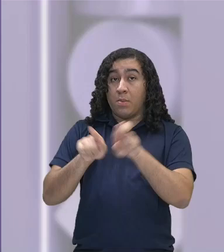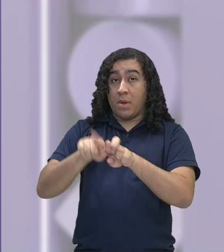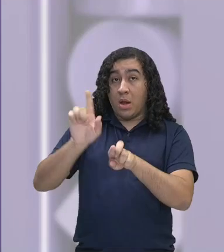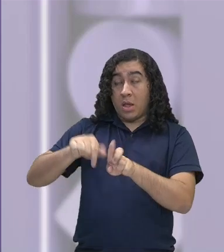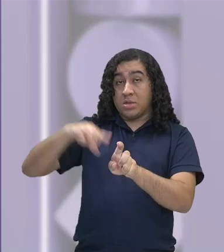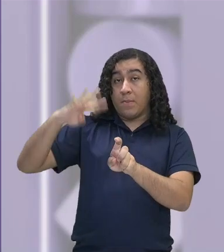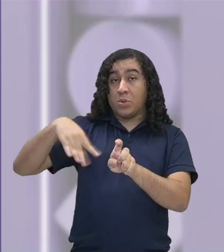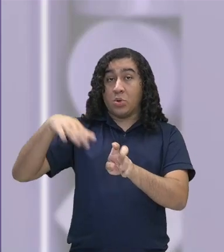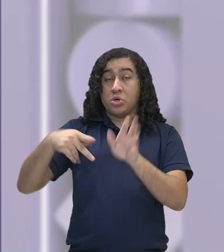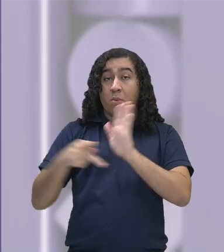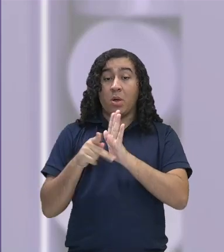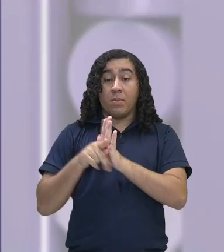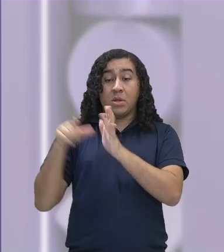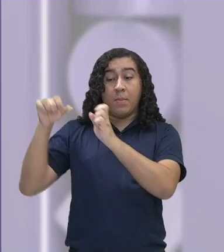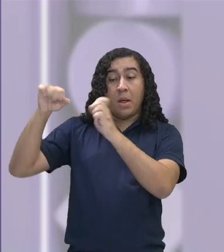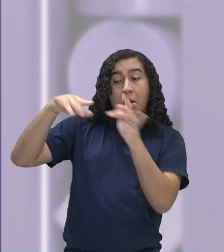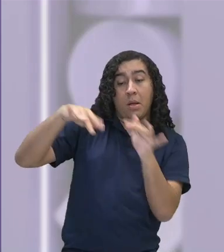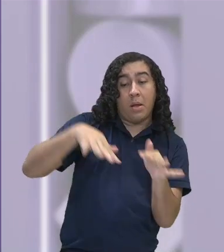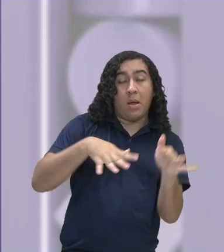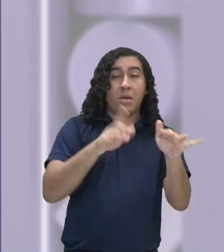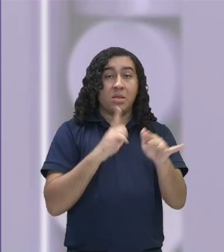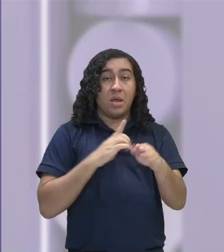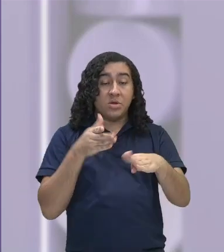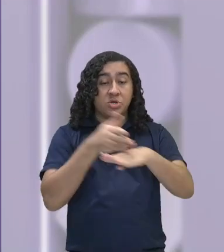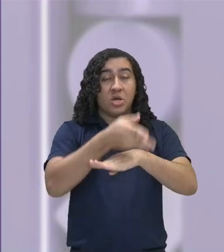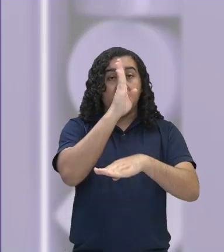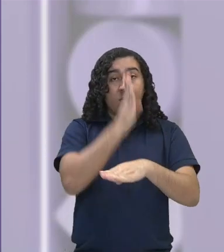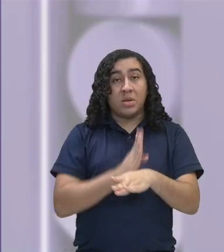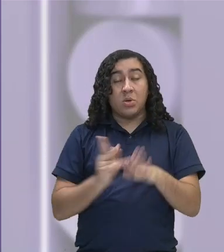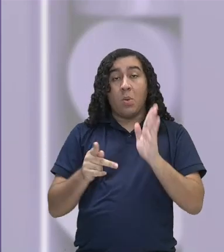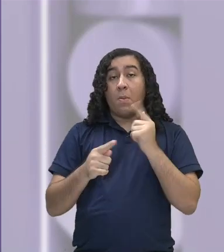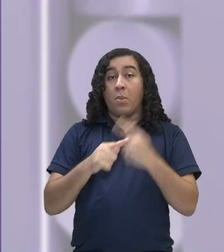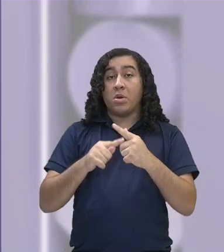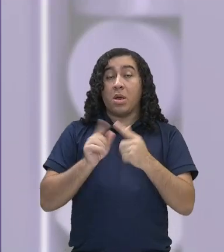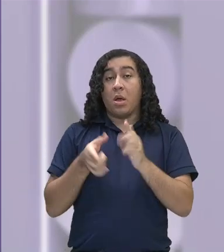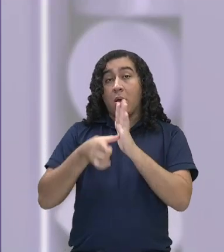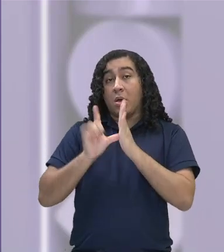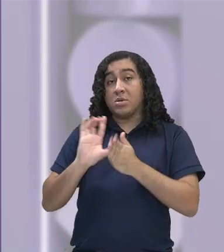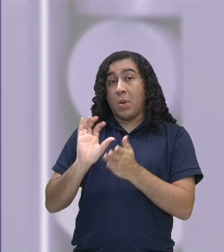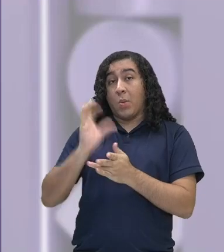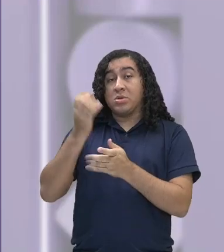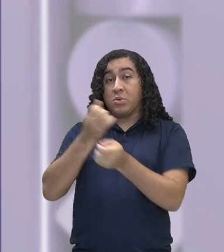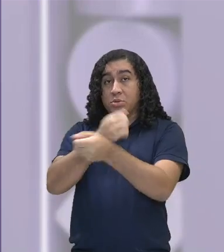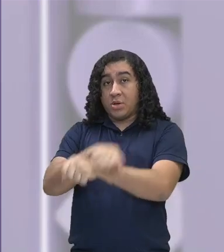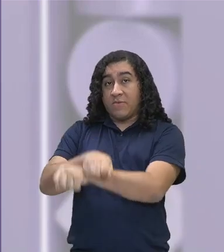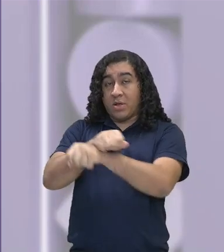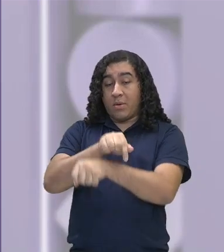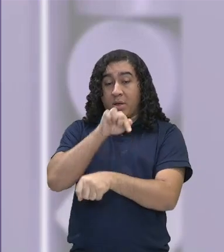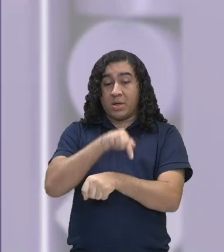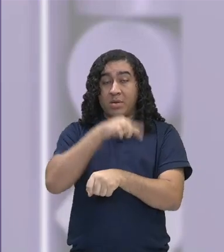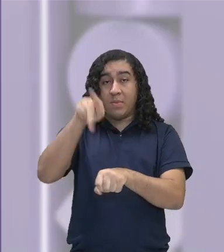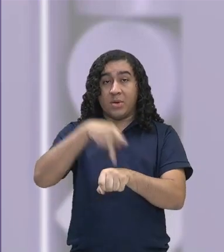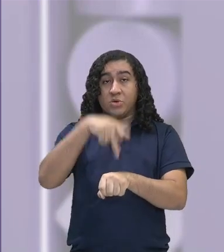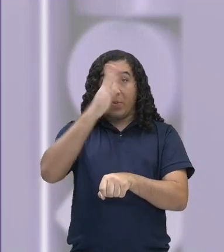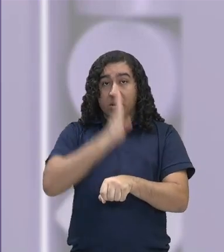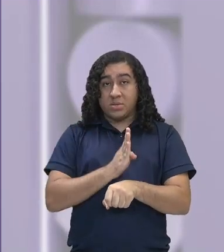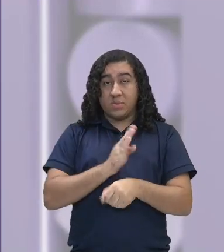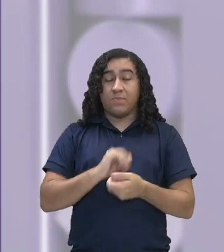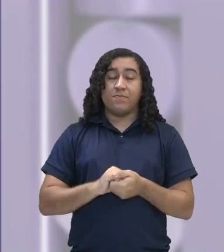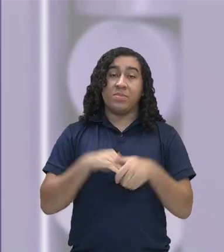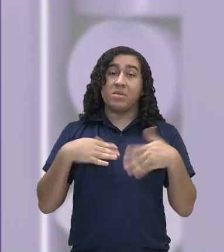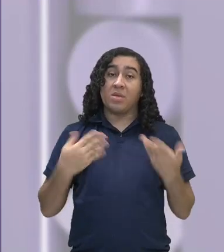vem para o Brasil com os escravos, no período da escravidão no Brasil. Então,